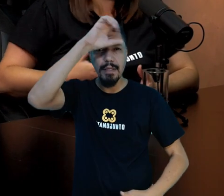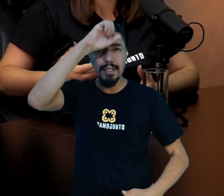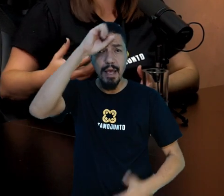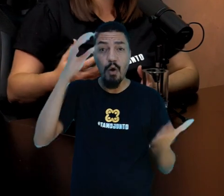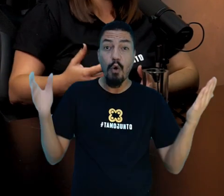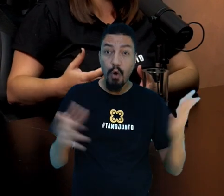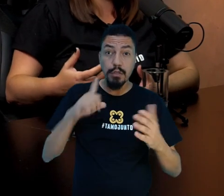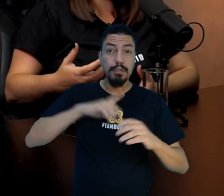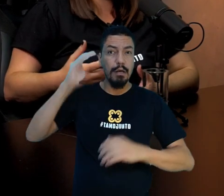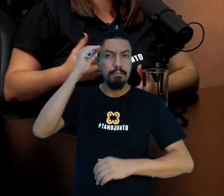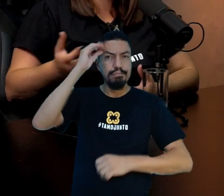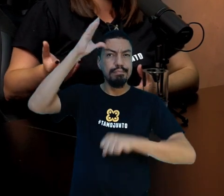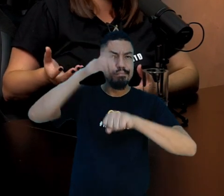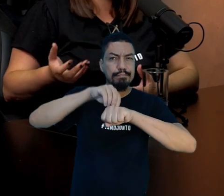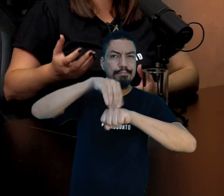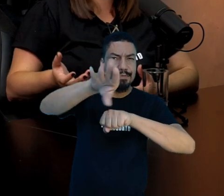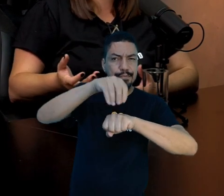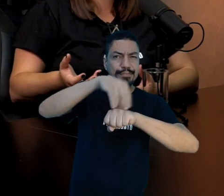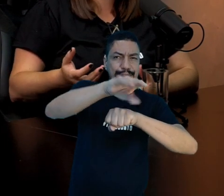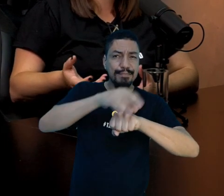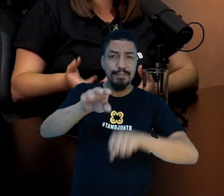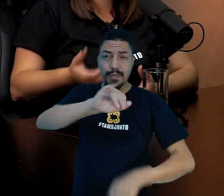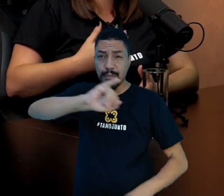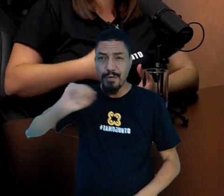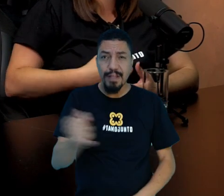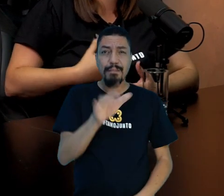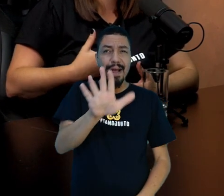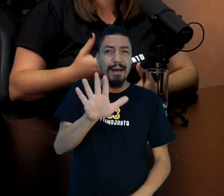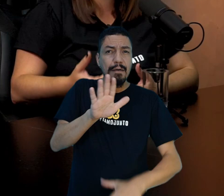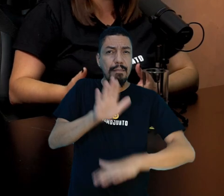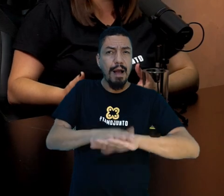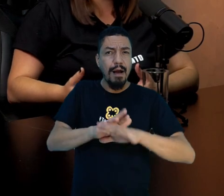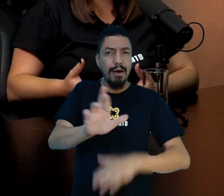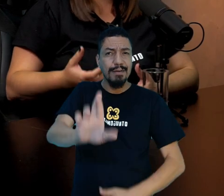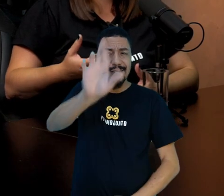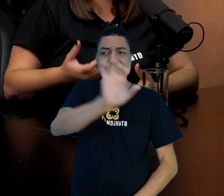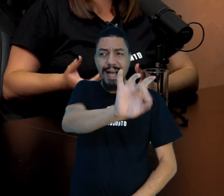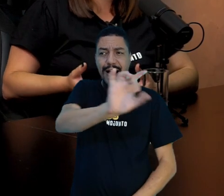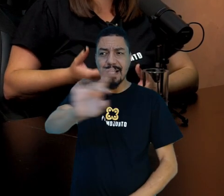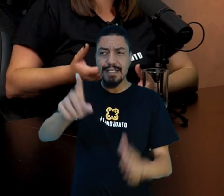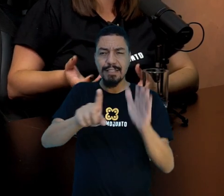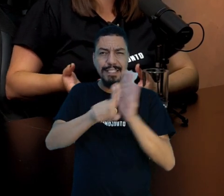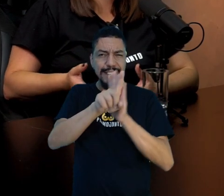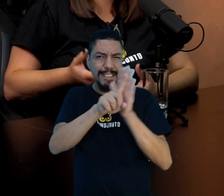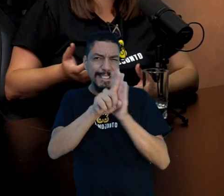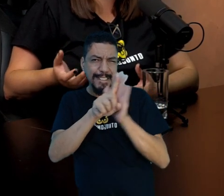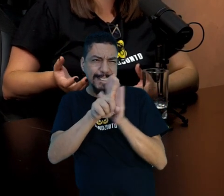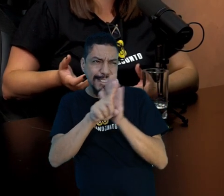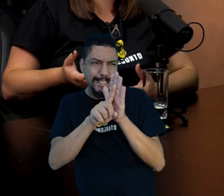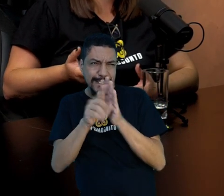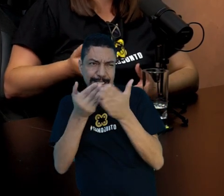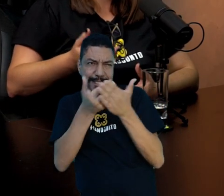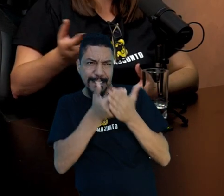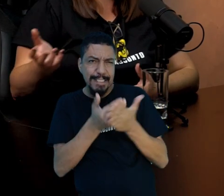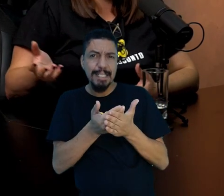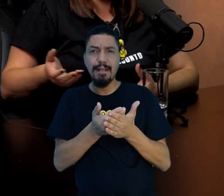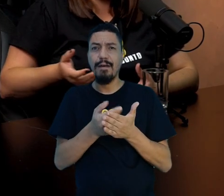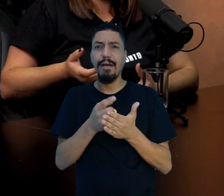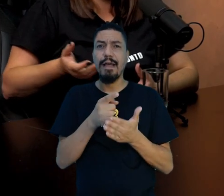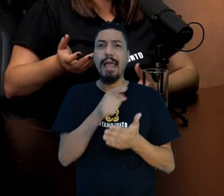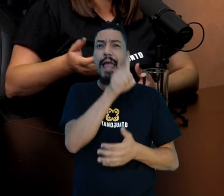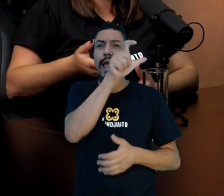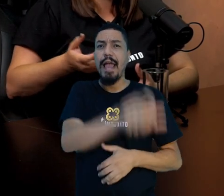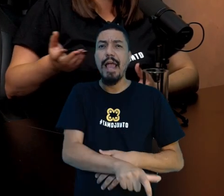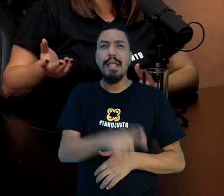de distribuir conhecimento, aproveitem, né? Mas isso tem que vir de cada um, né? As pessoas não estão ali postas